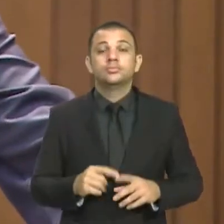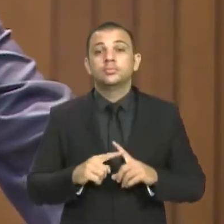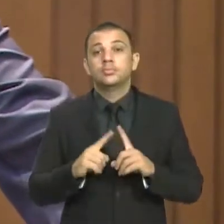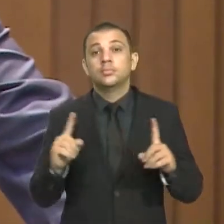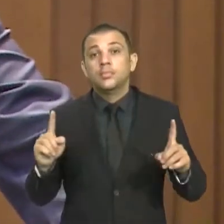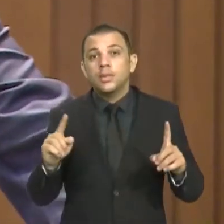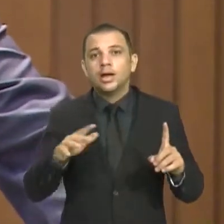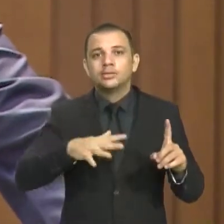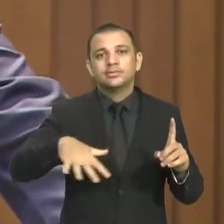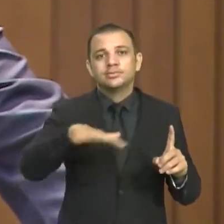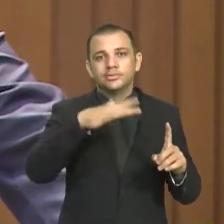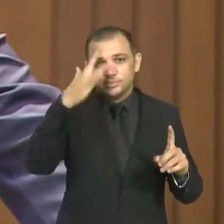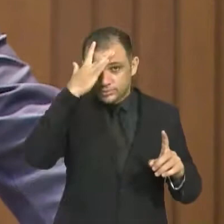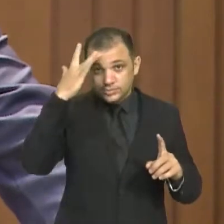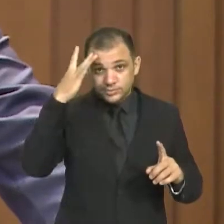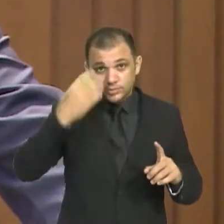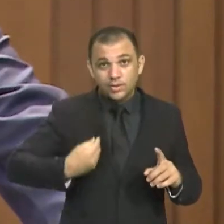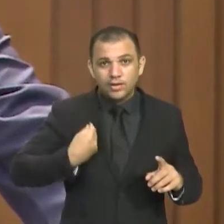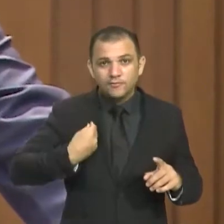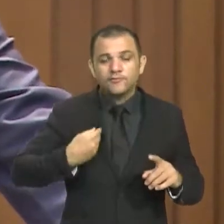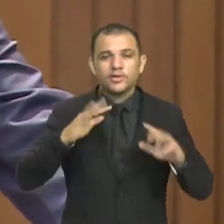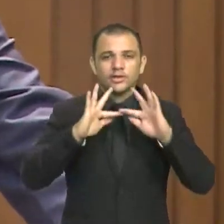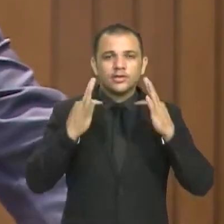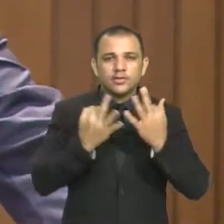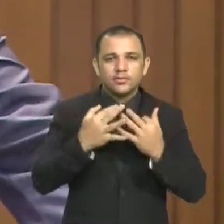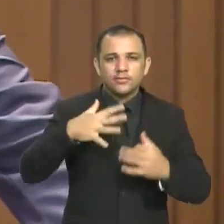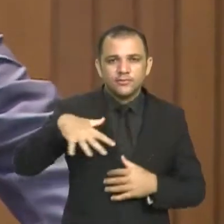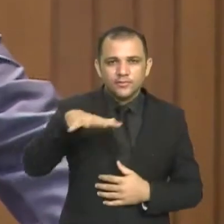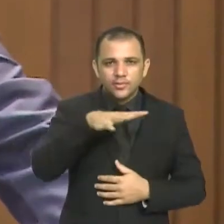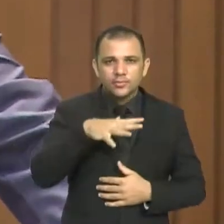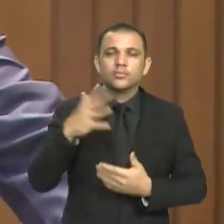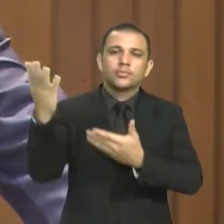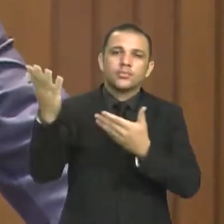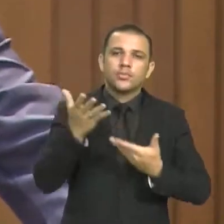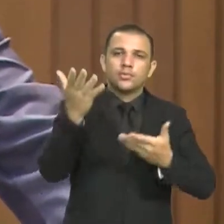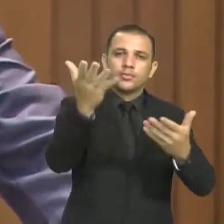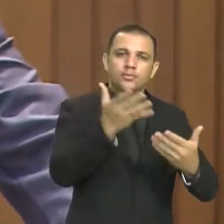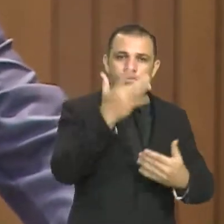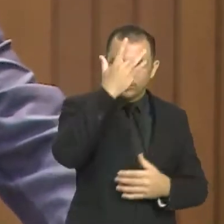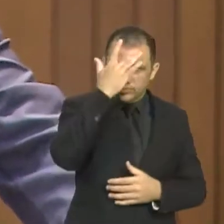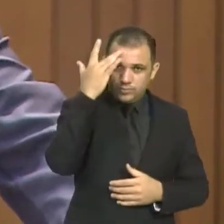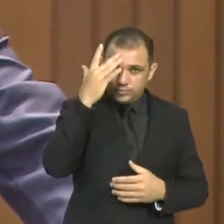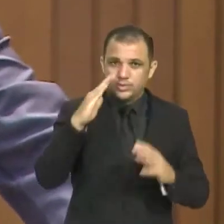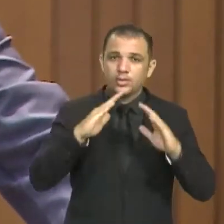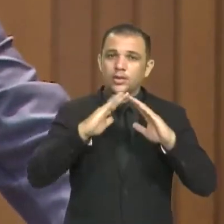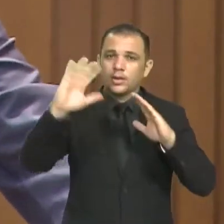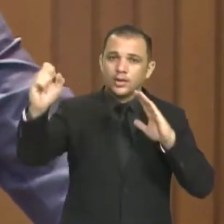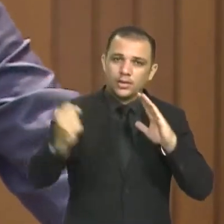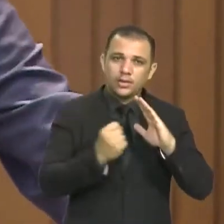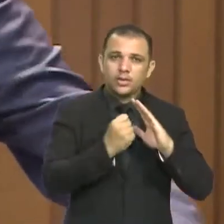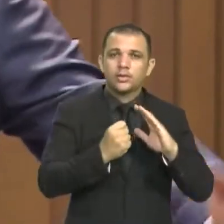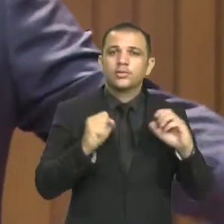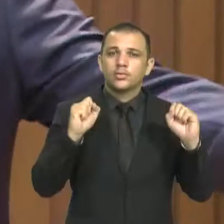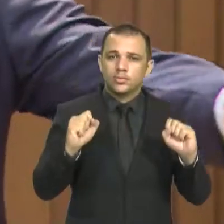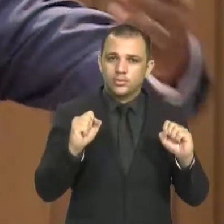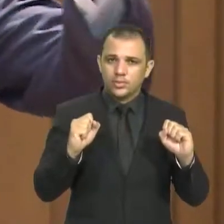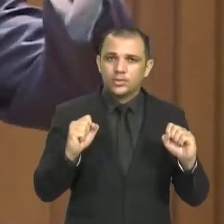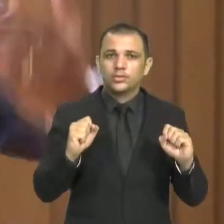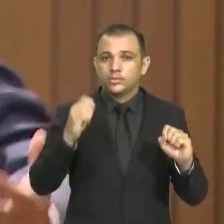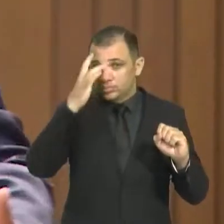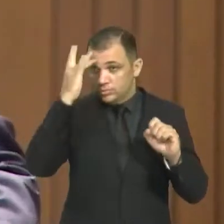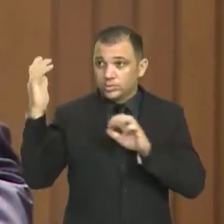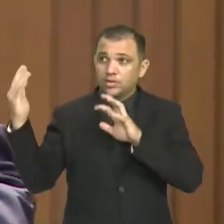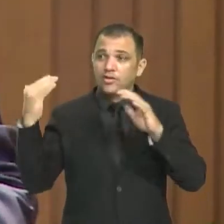próprios fiéis, as famílias, alojaram as pessoas, os romeiros, que estavam vindo de